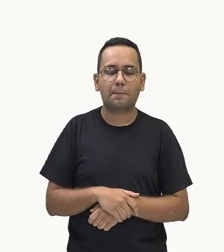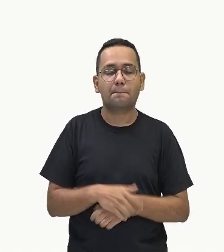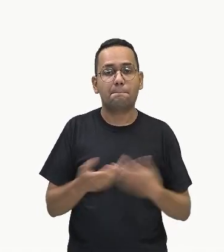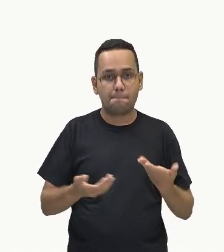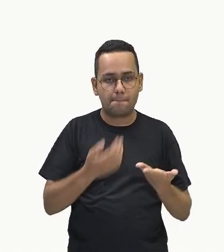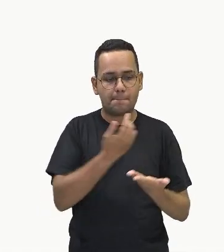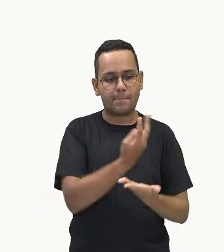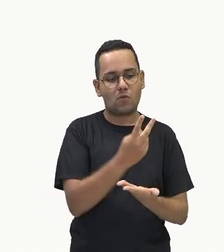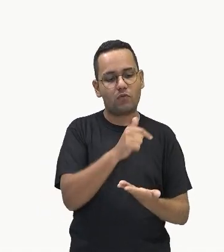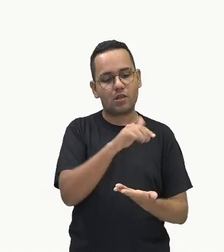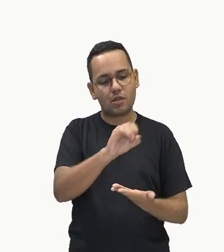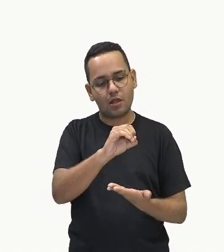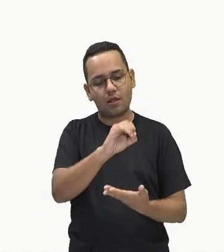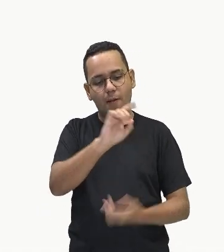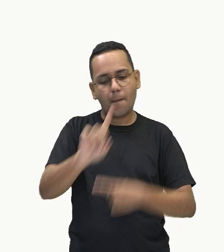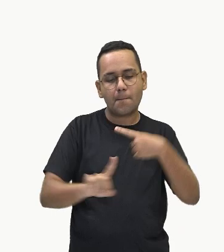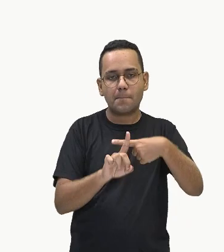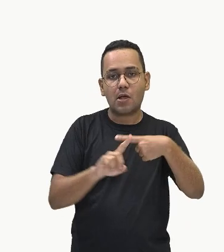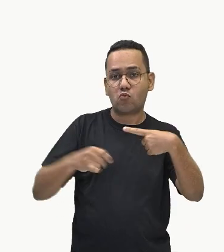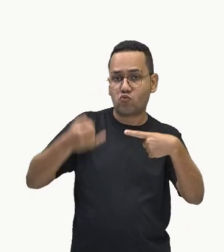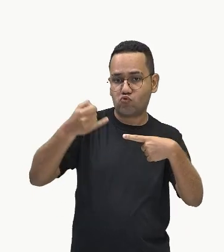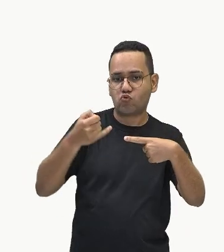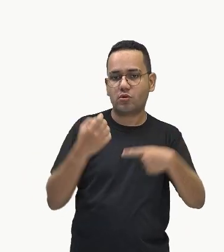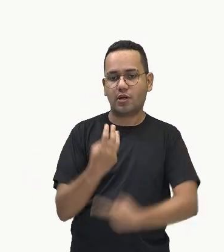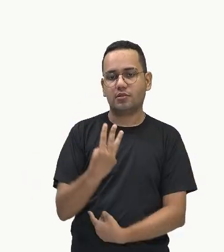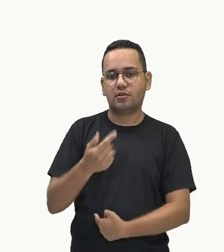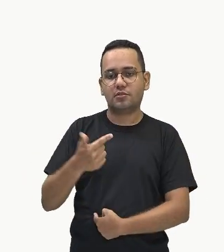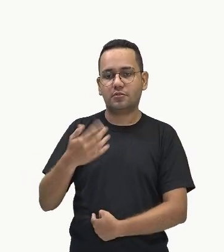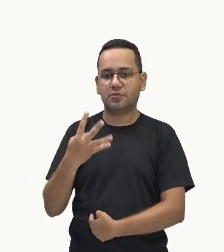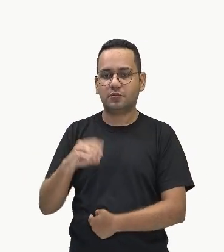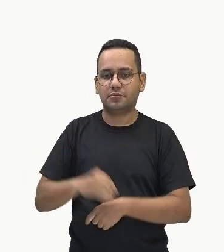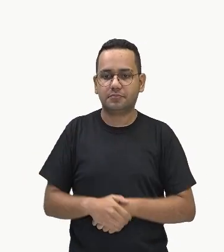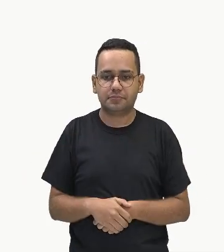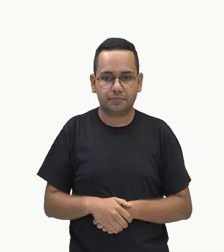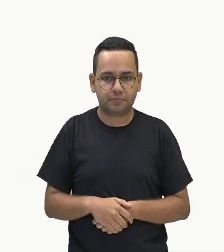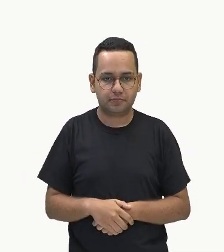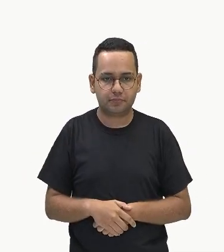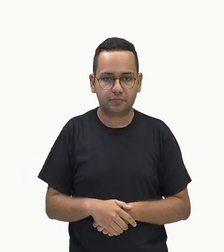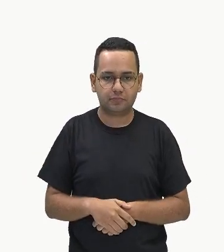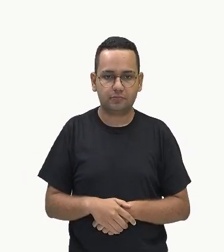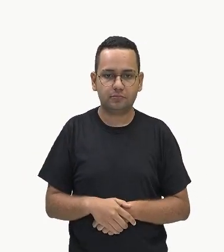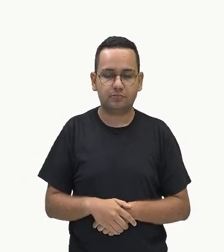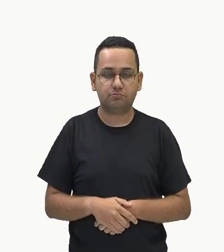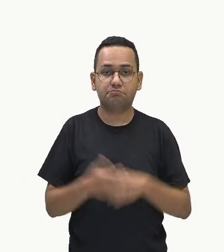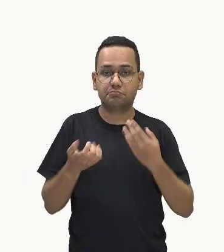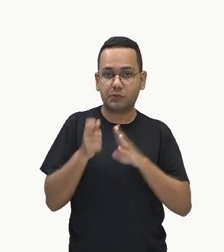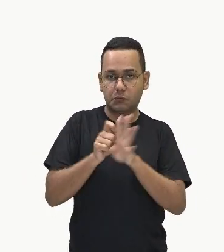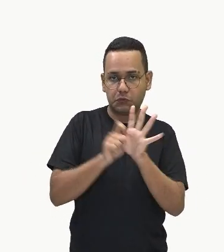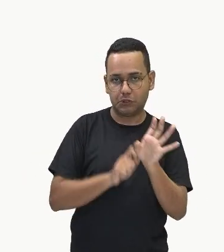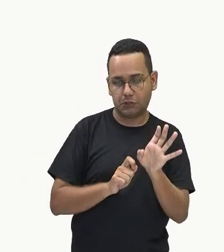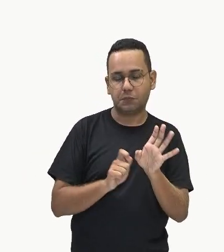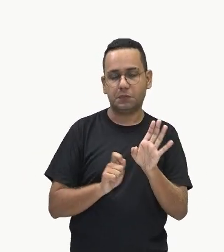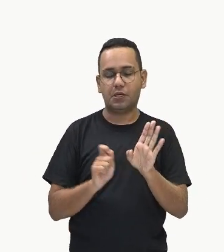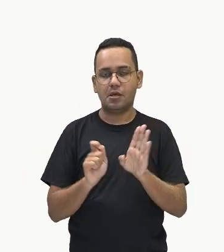3.240. Então, no final das contas, Miguel, após os 3 meses, irá pagar